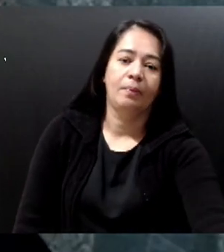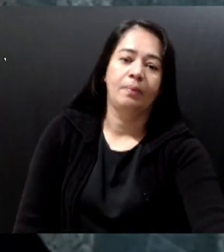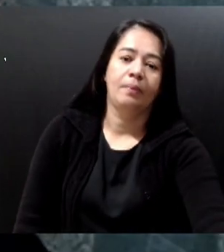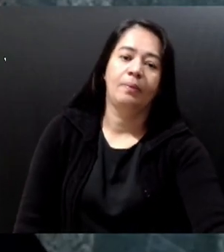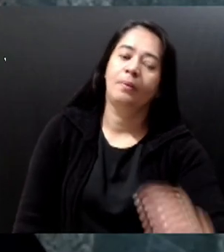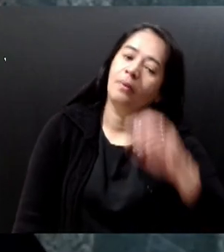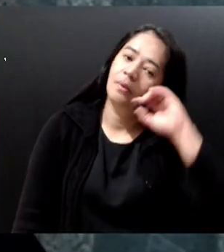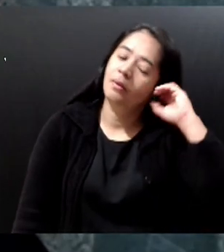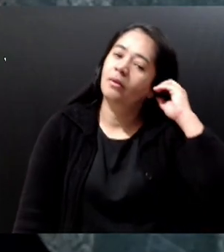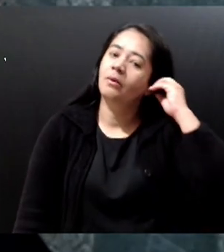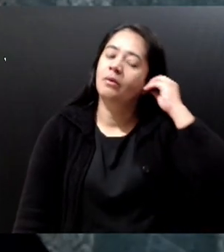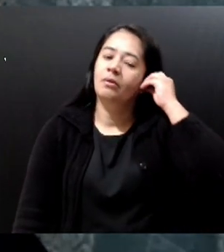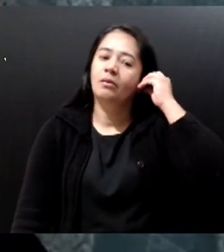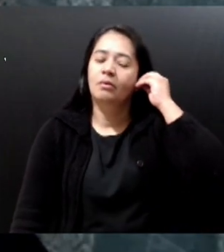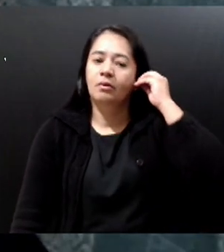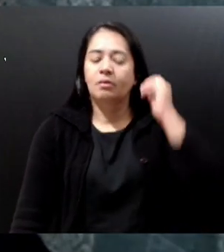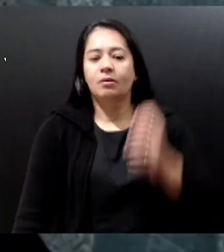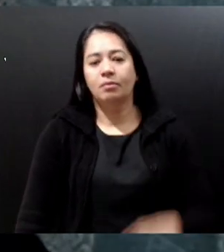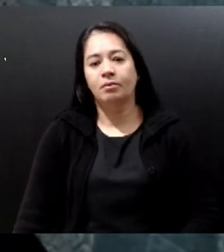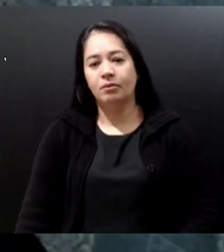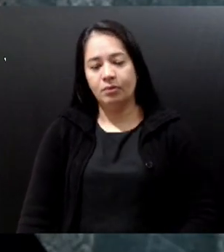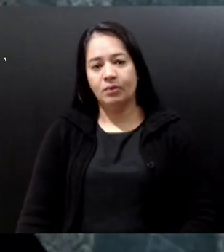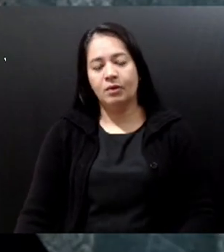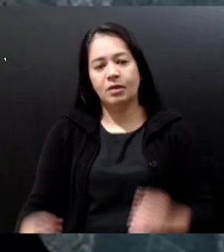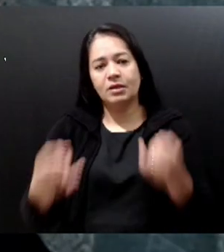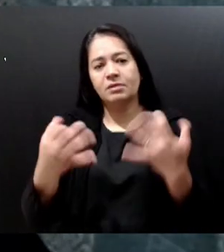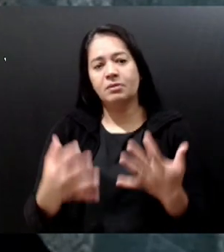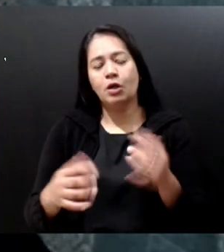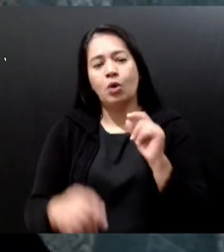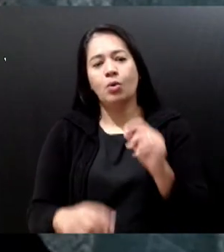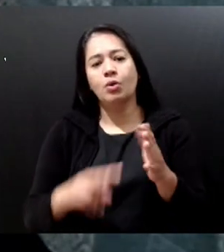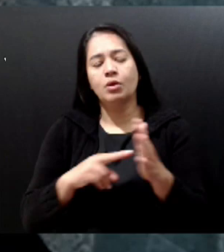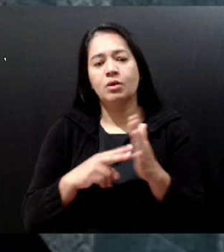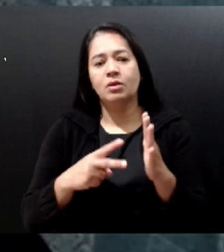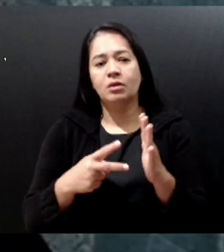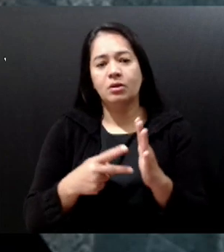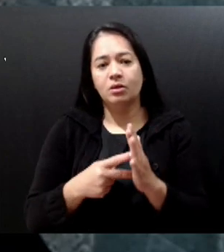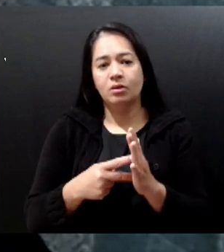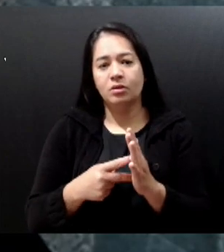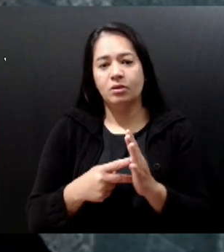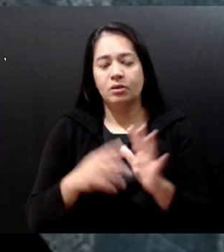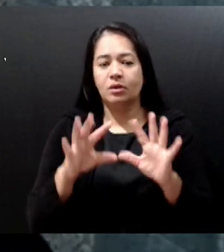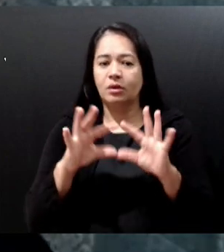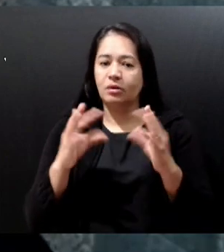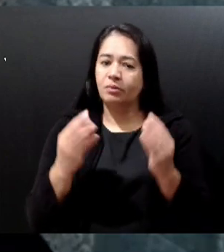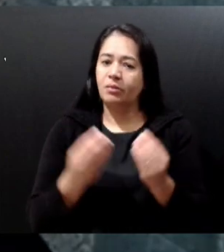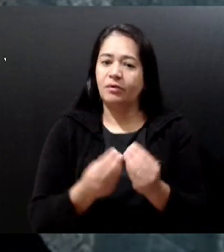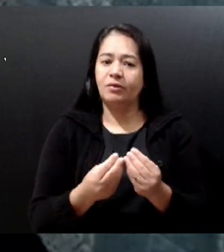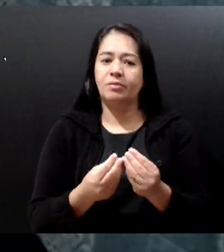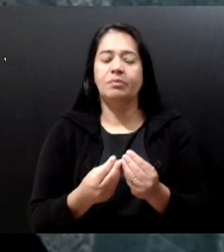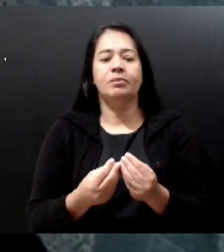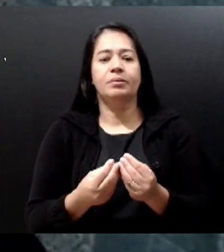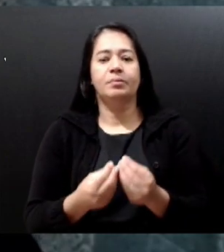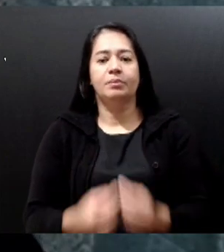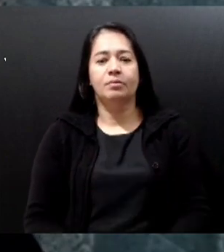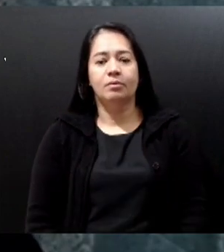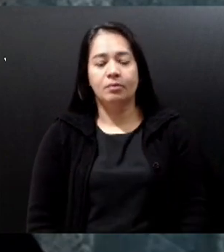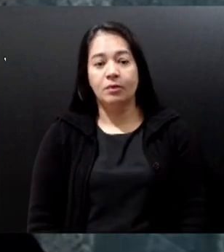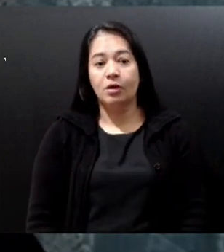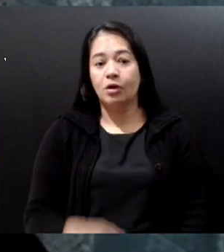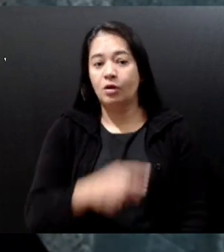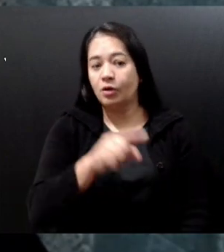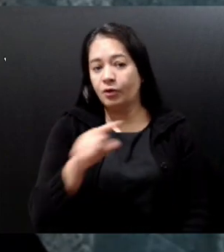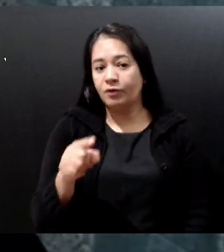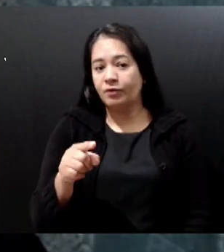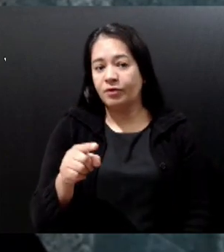que determine o que é esse tipo de uma família extensiva, Você tem a jurisprudência, que é